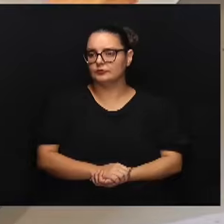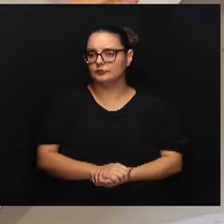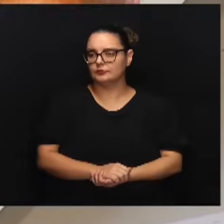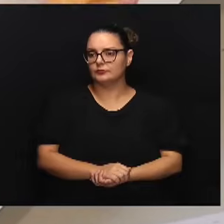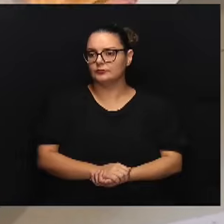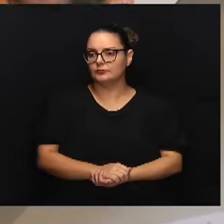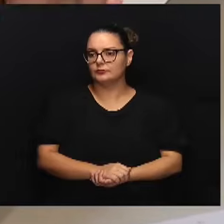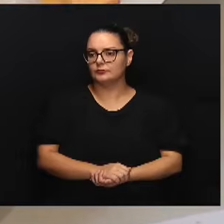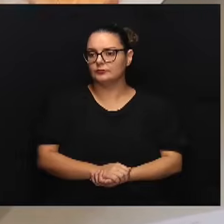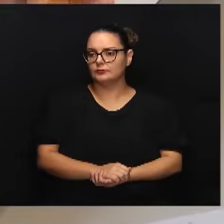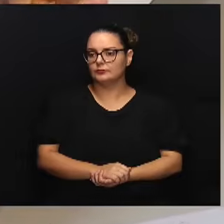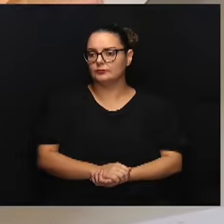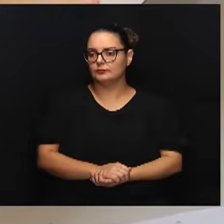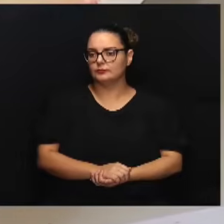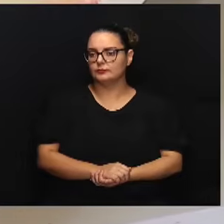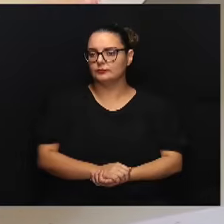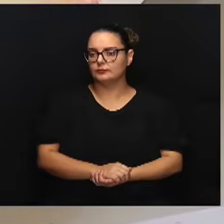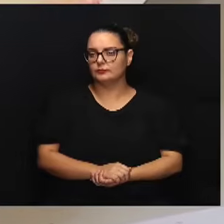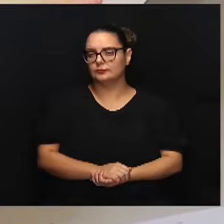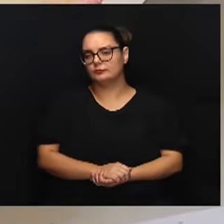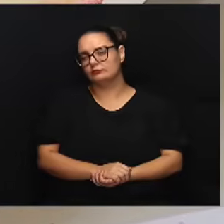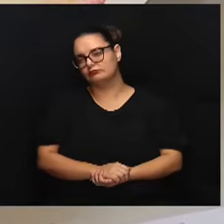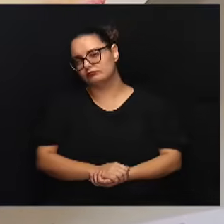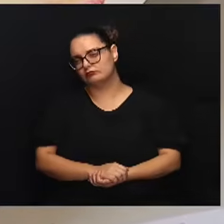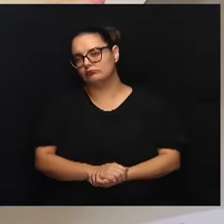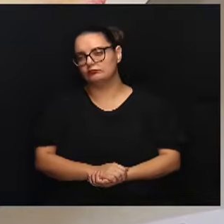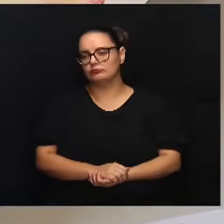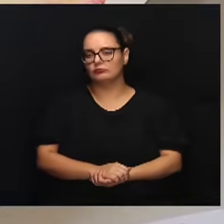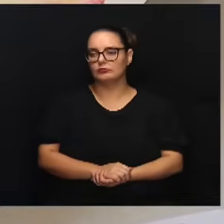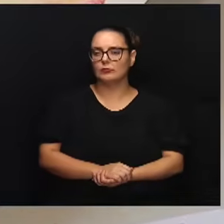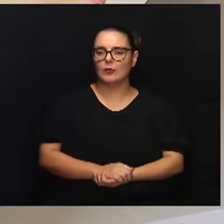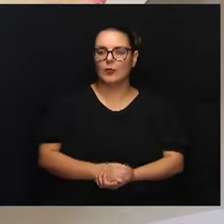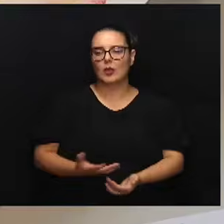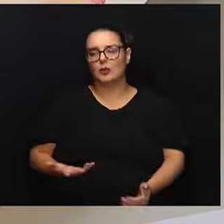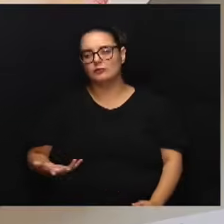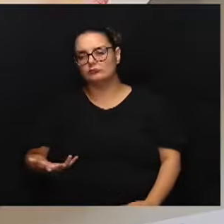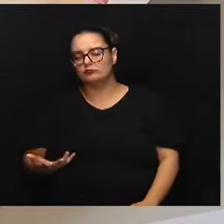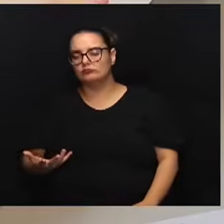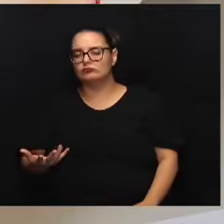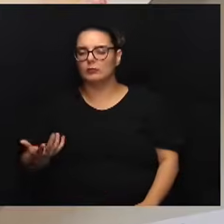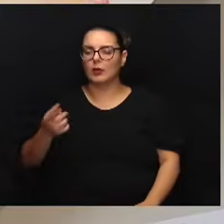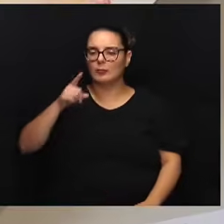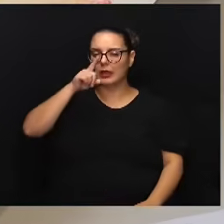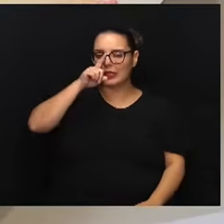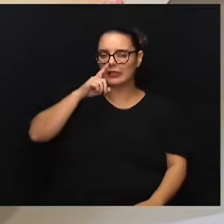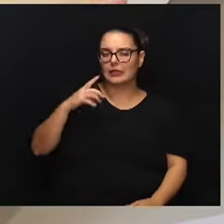Seria um branco com amarelo, para ficar um amarelo bem clarinho.